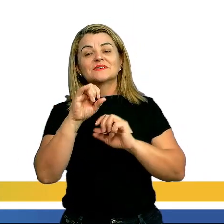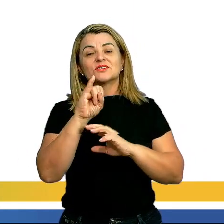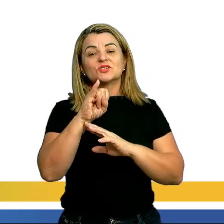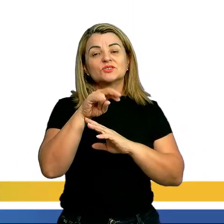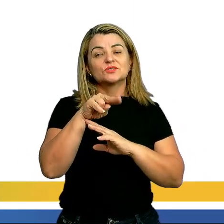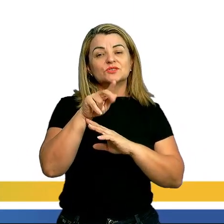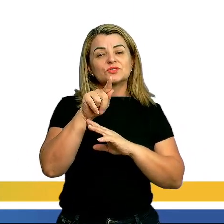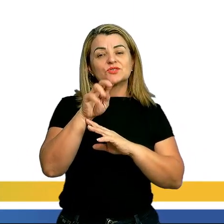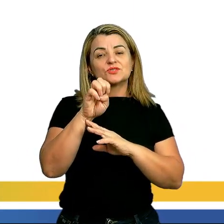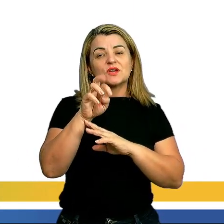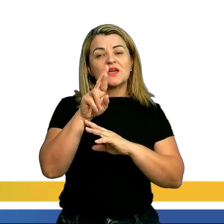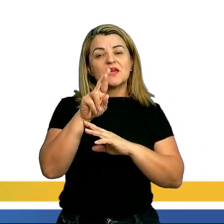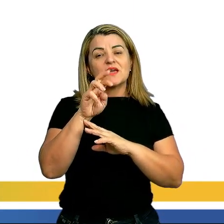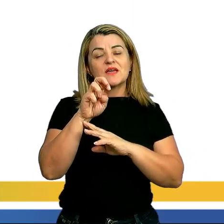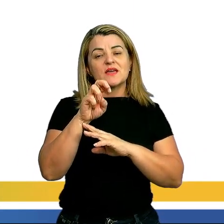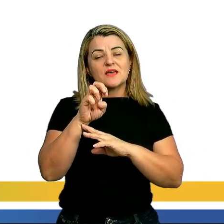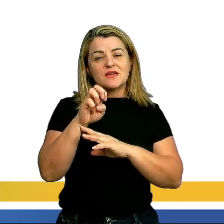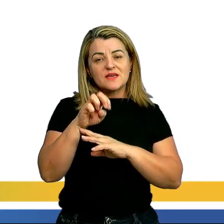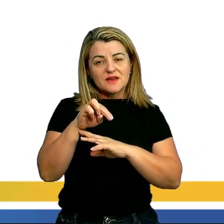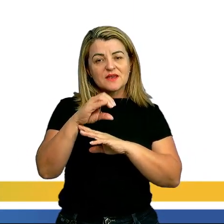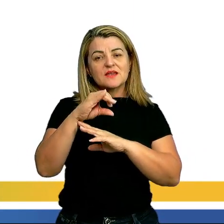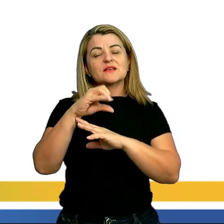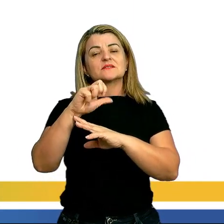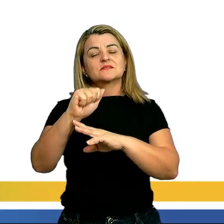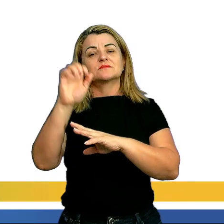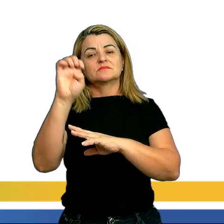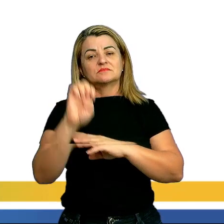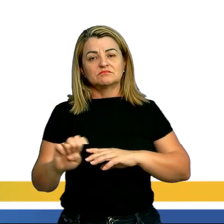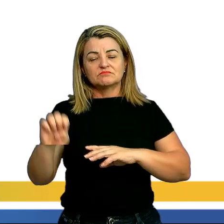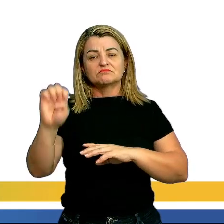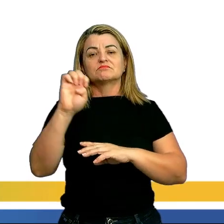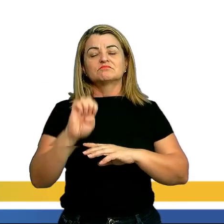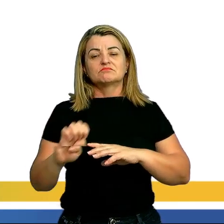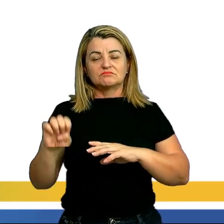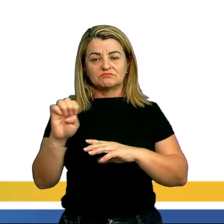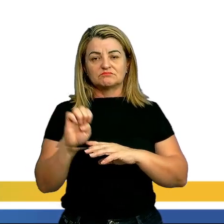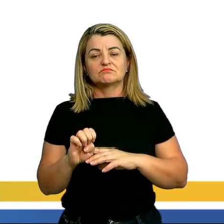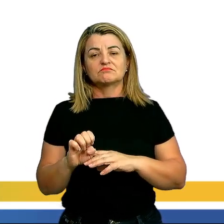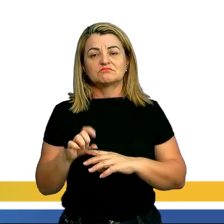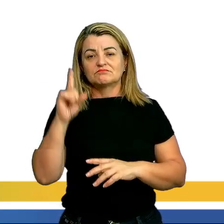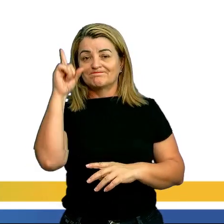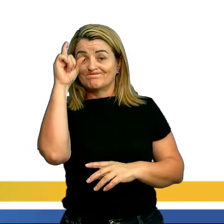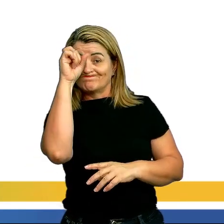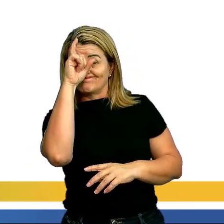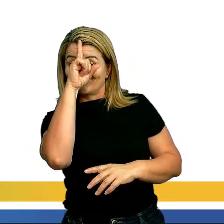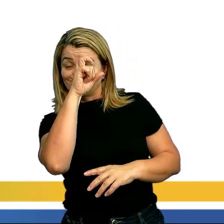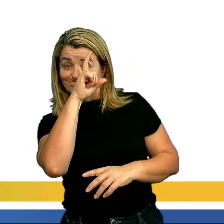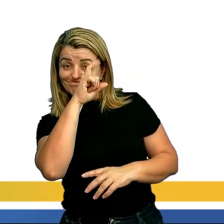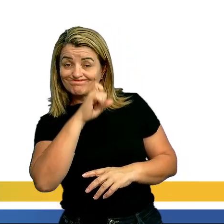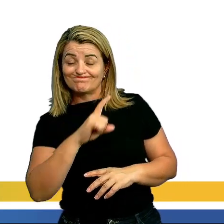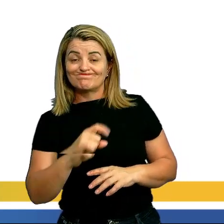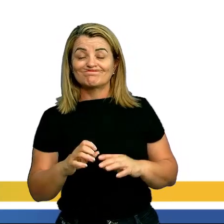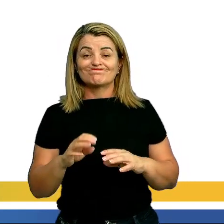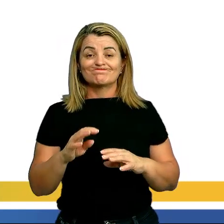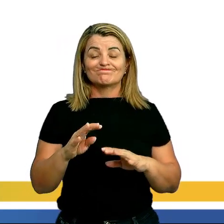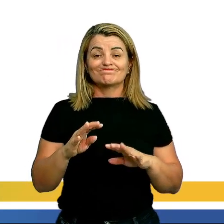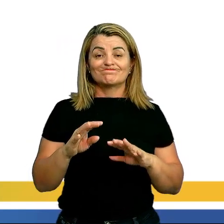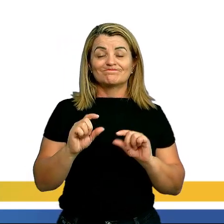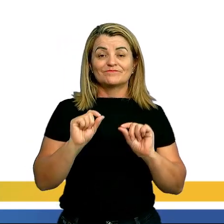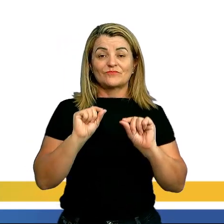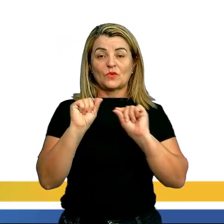Estado. Então, a interferência do Estado na economia, ferindo o princípio do liberalismo da